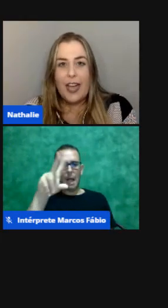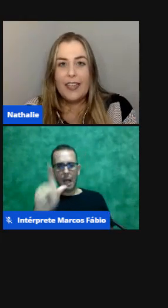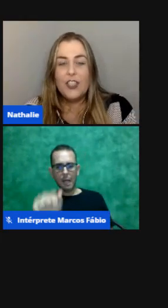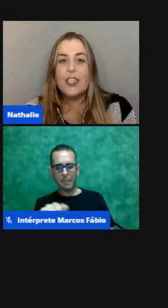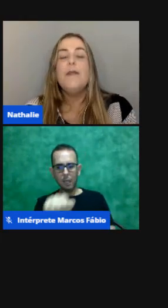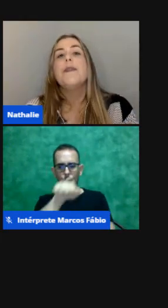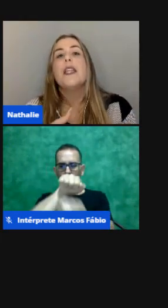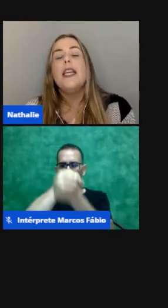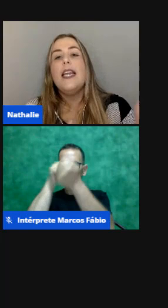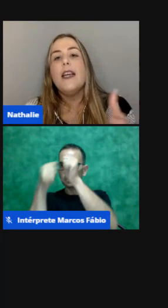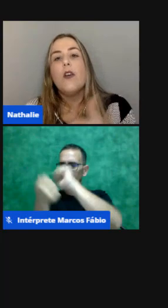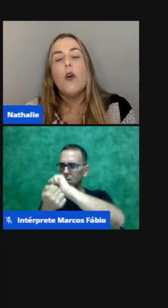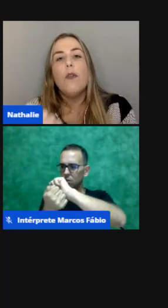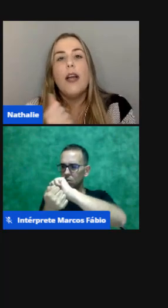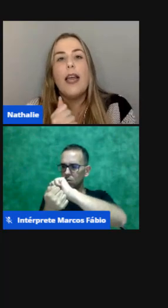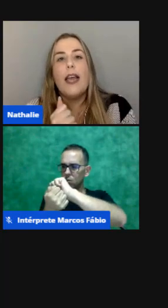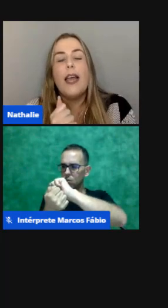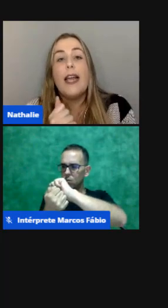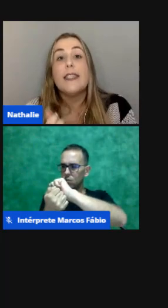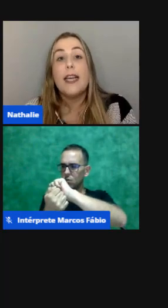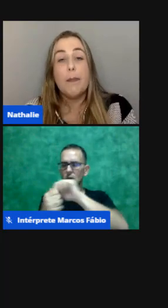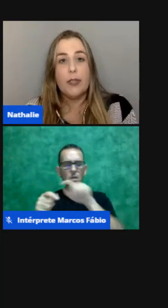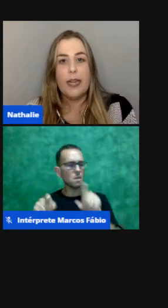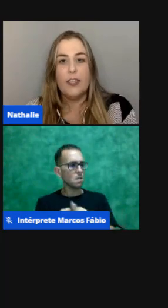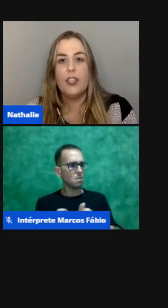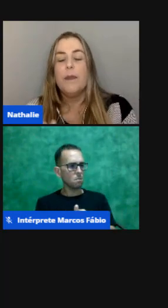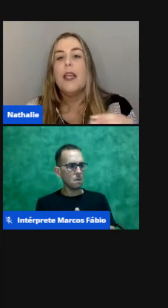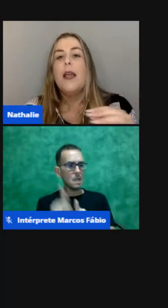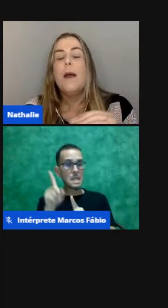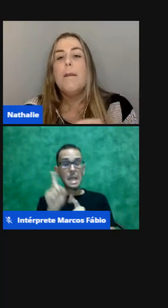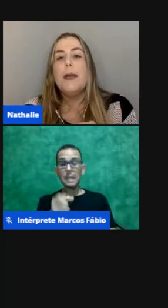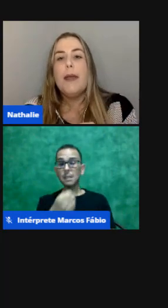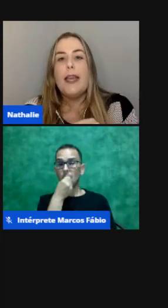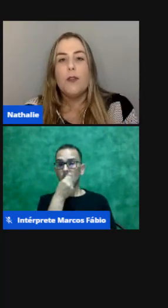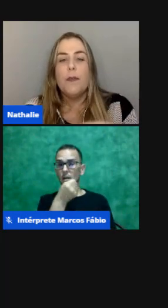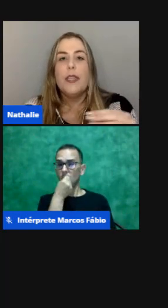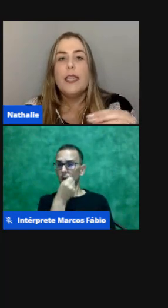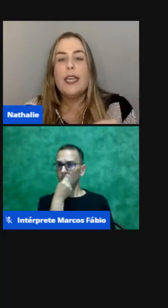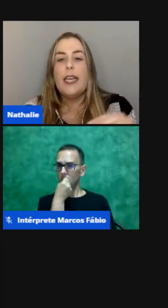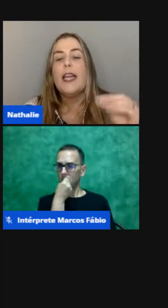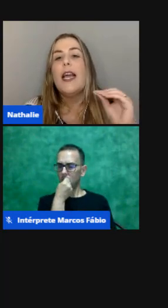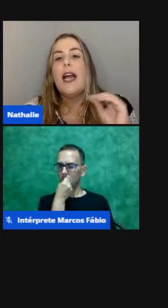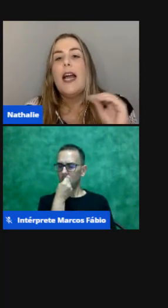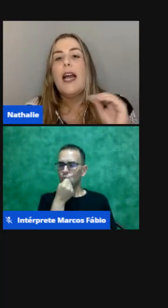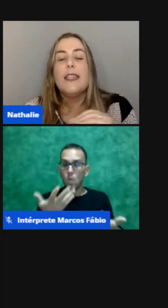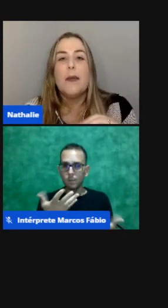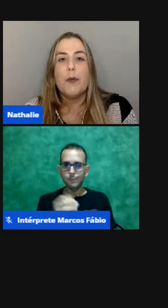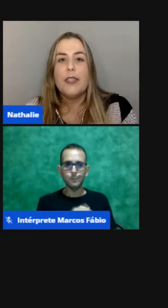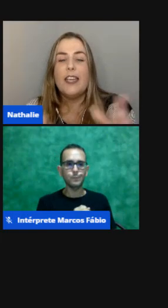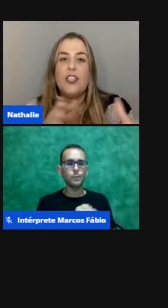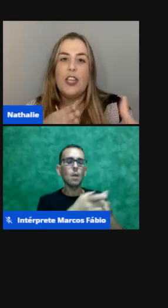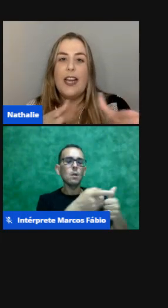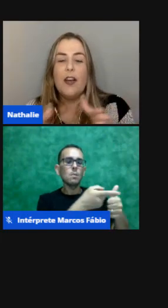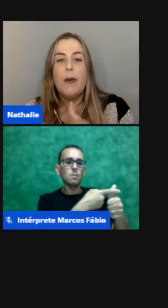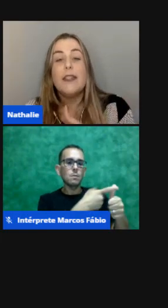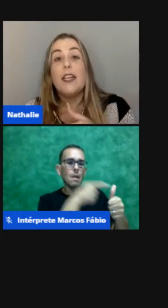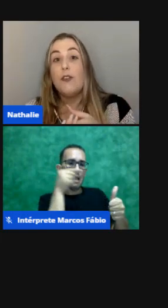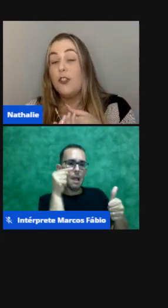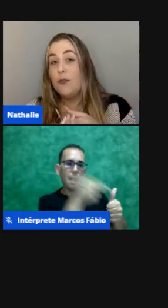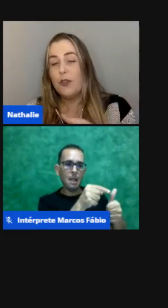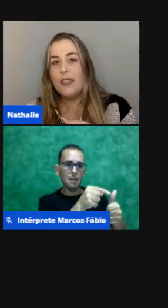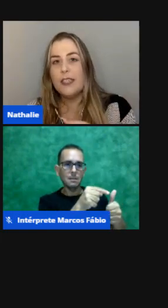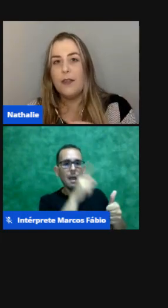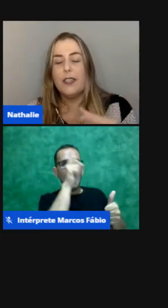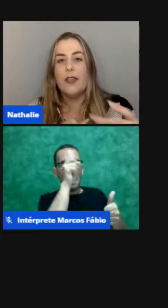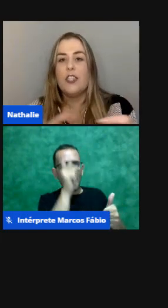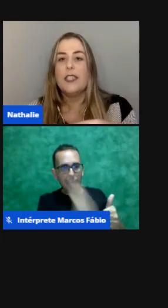transposição didática e com essa reportagem? Primeiro, que essa reportagem já é um material